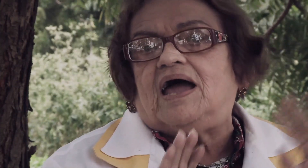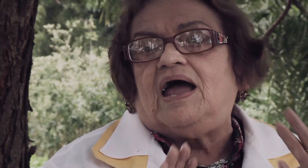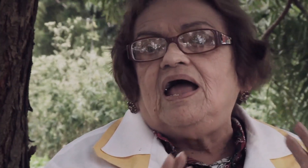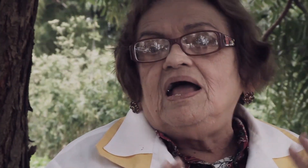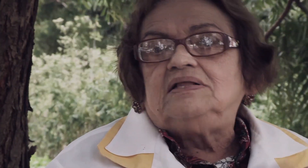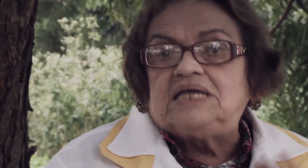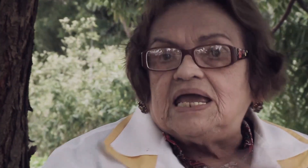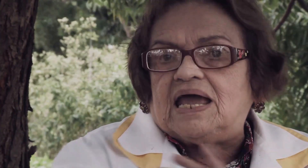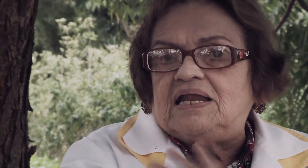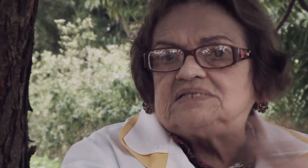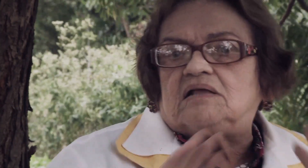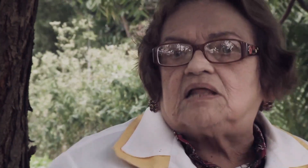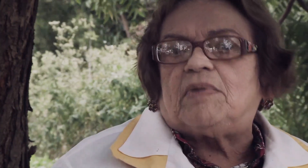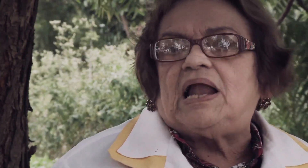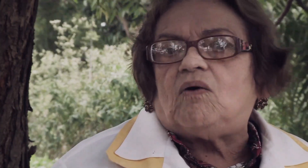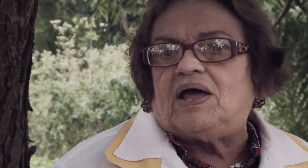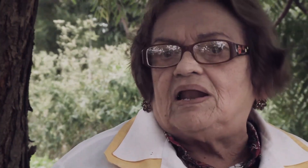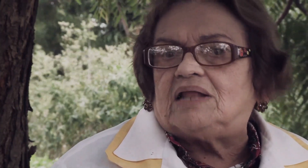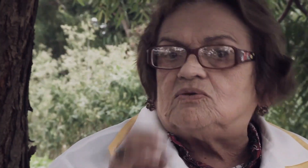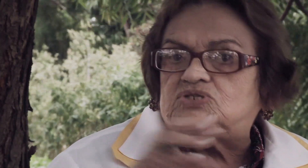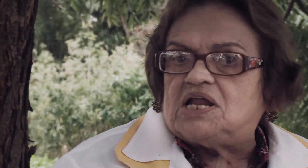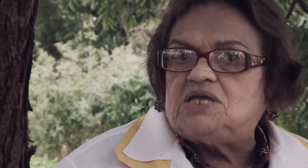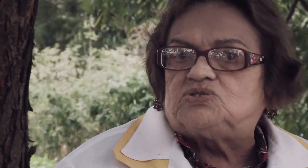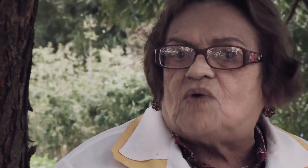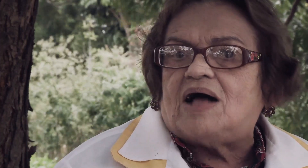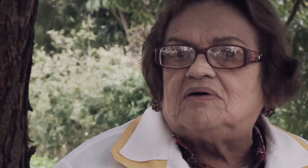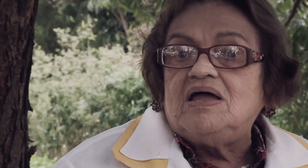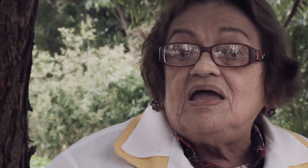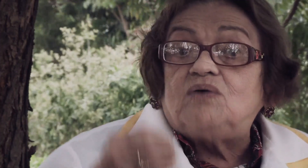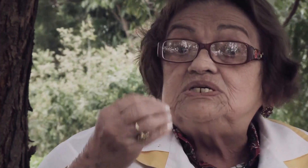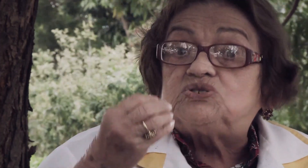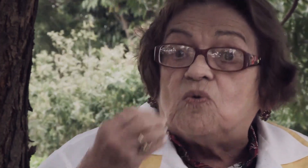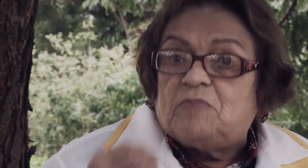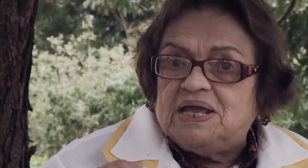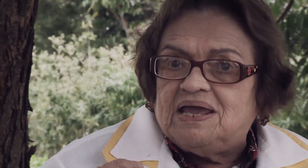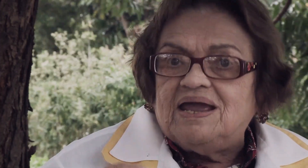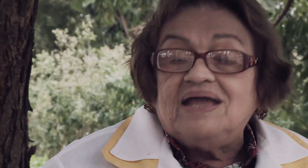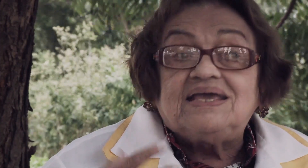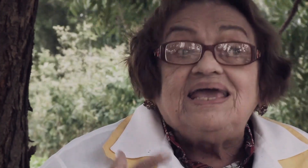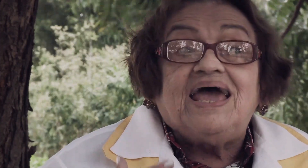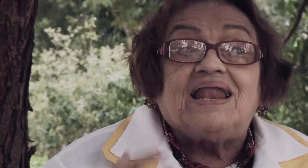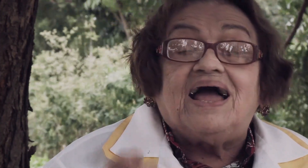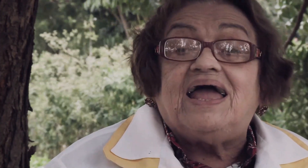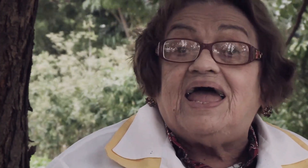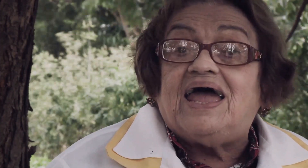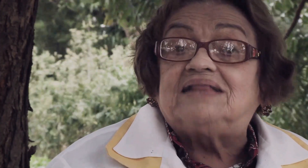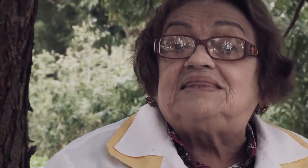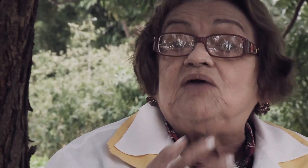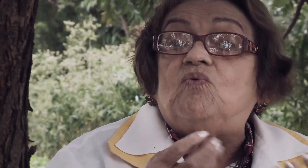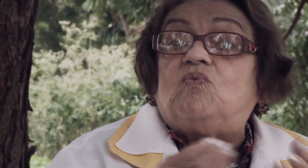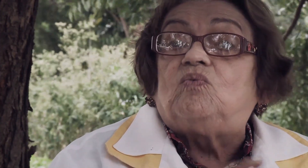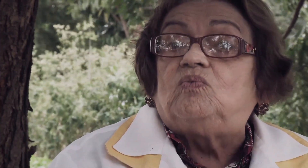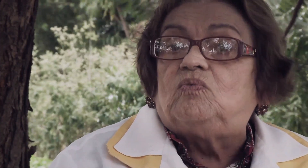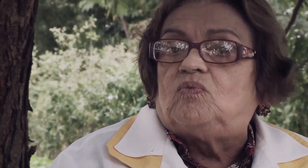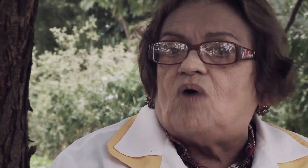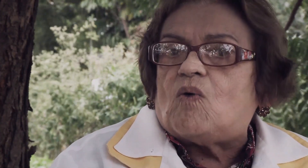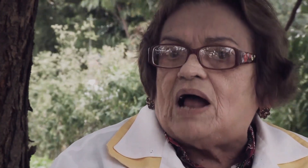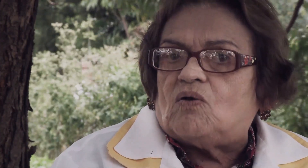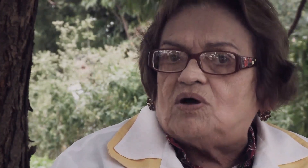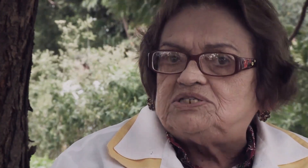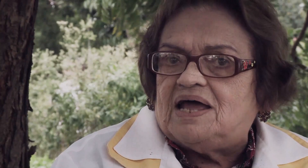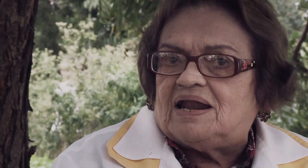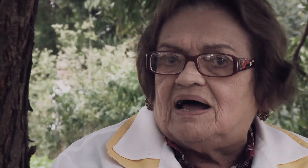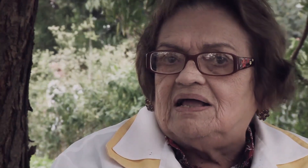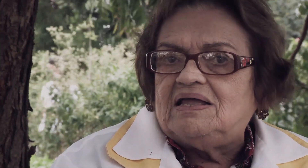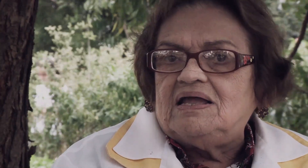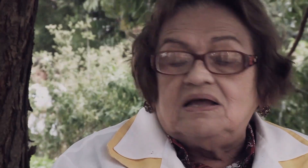ninguém quer nem trabalhar com ela. Ela tem um cheirinho enjoado. Eu descobri que ela tem um